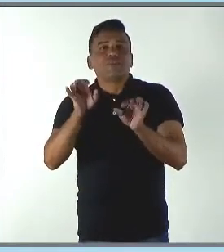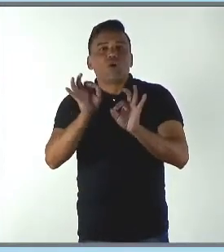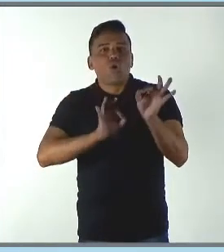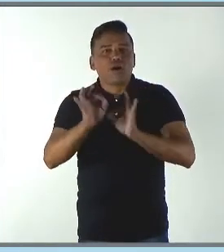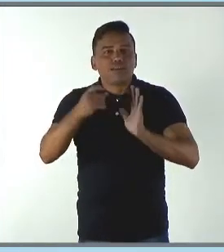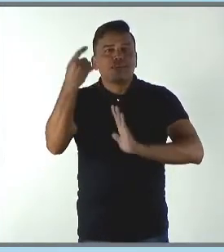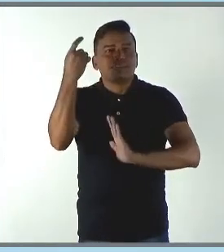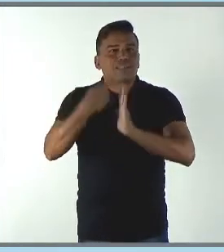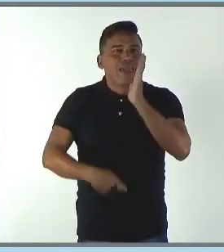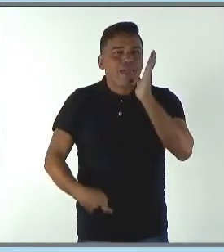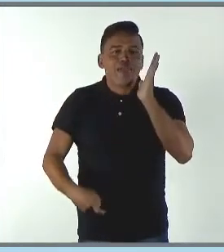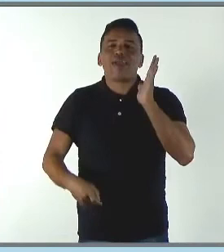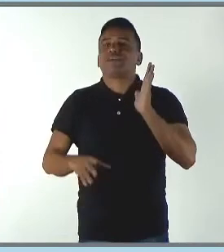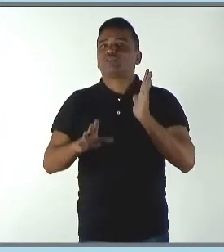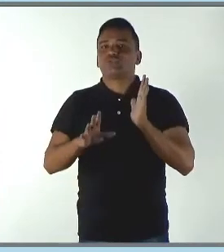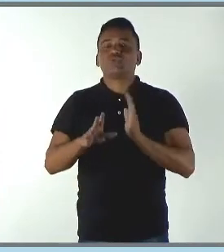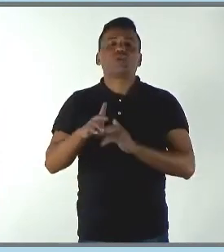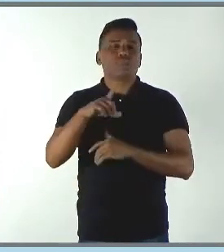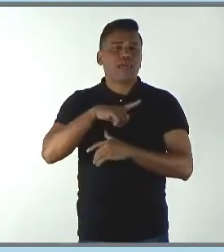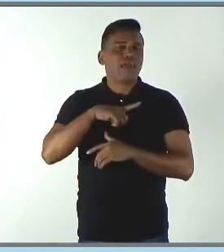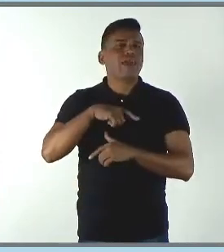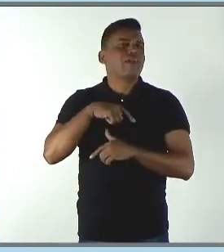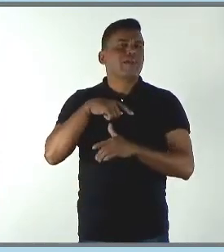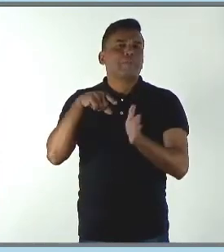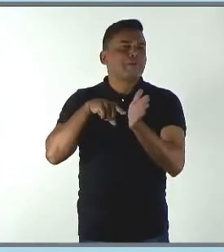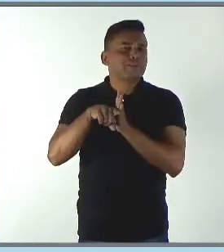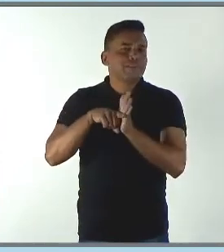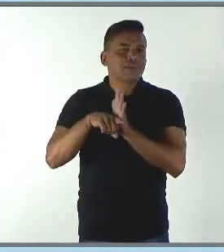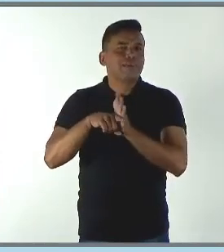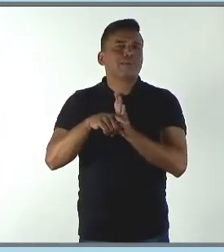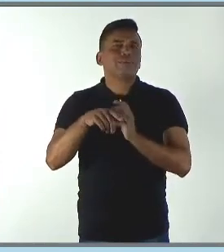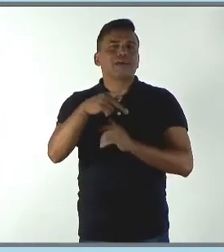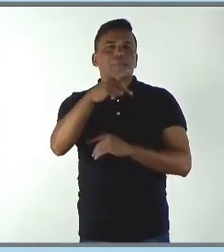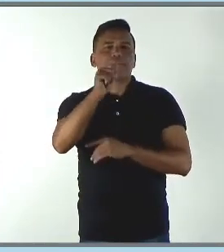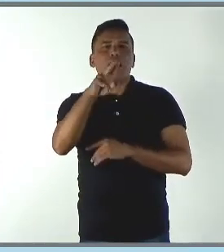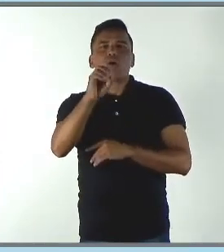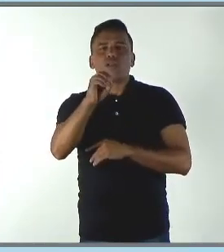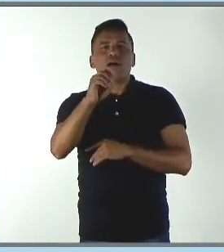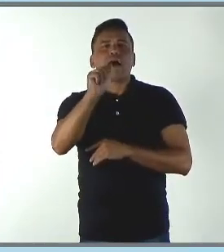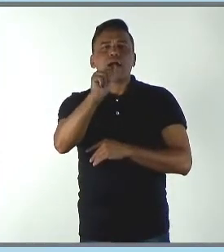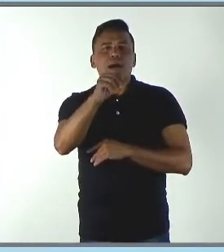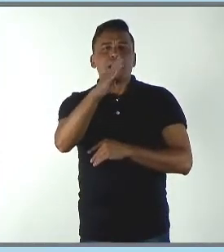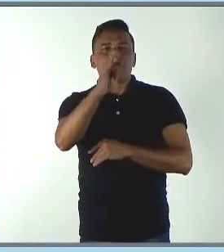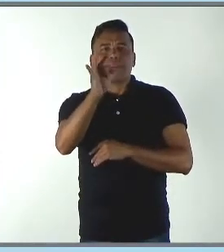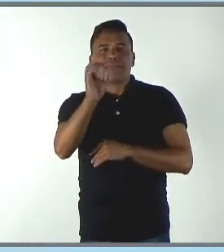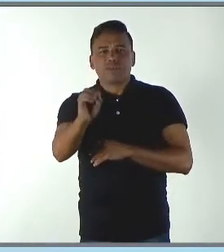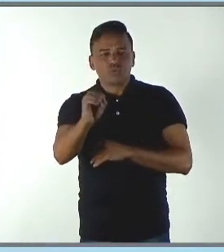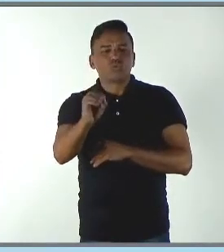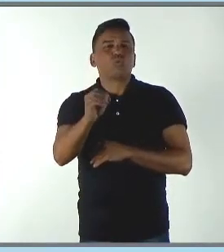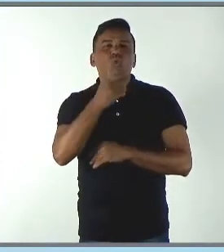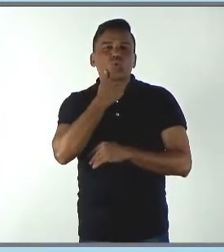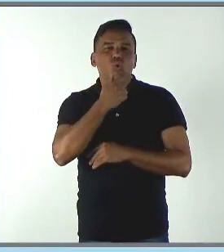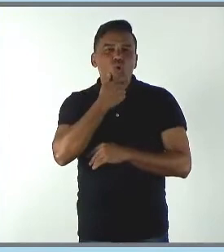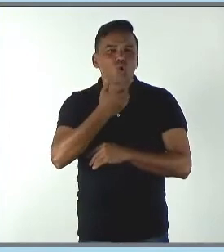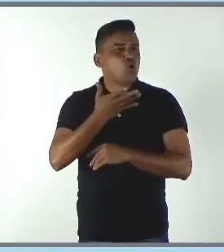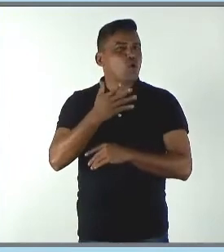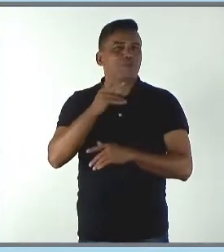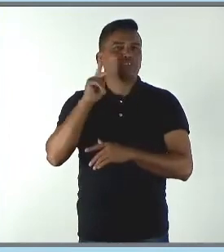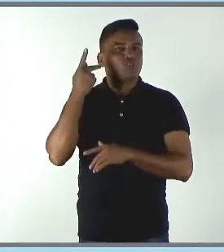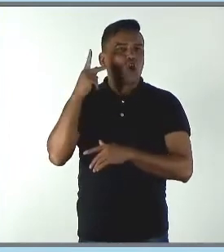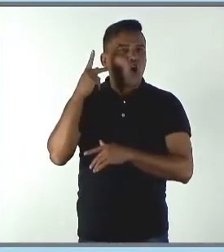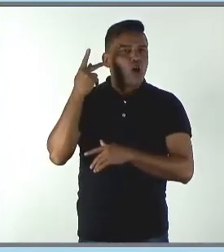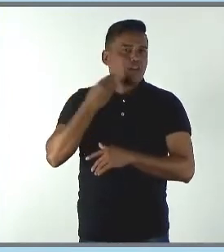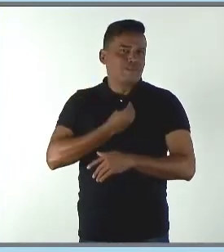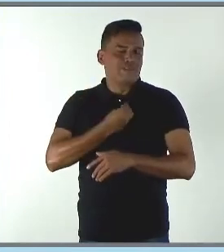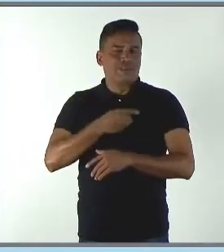né? Tem trabalhos sobre o Paula Brito, bastante coisa interessante contando a história do Paula Brito, da tipografia